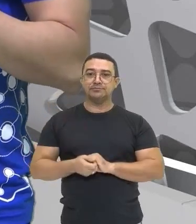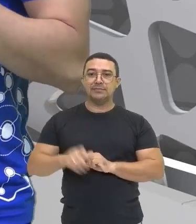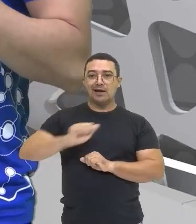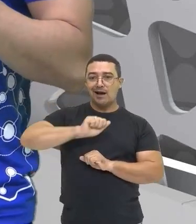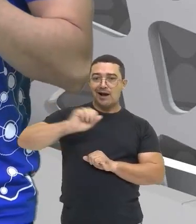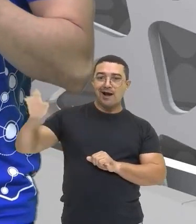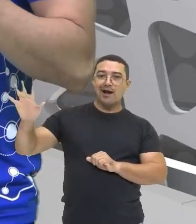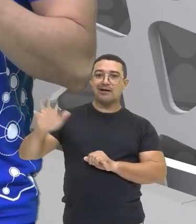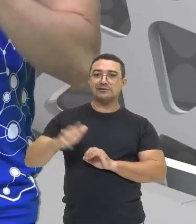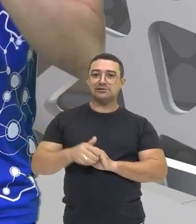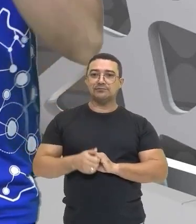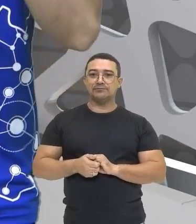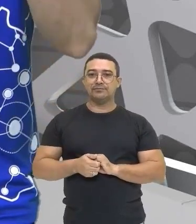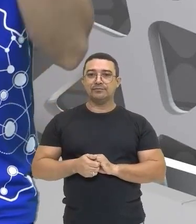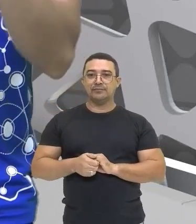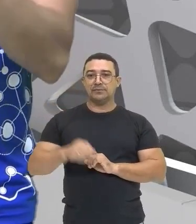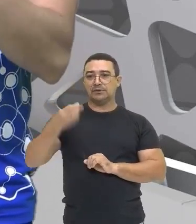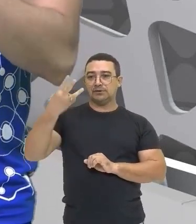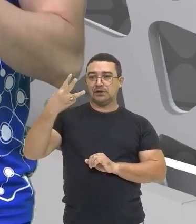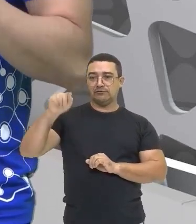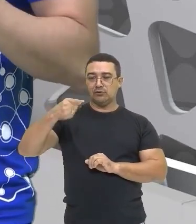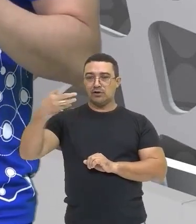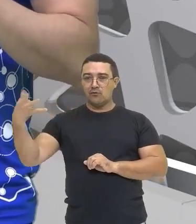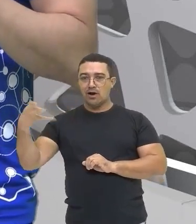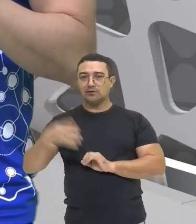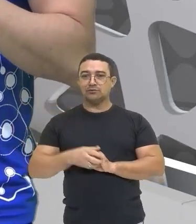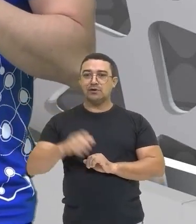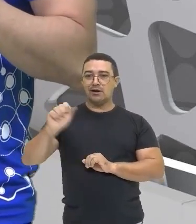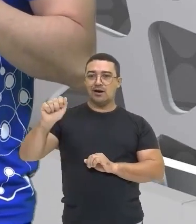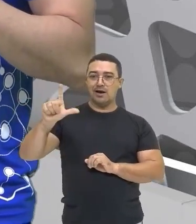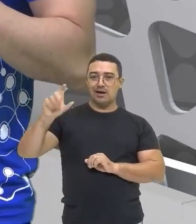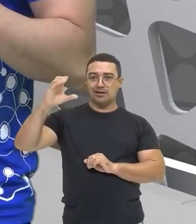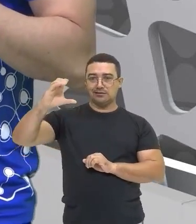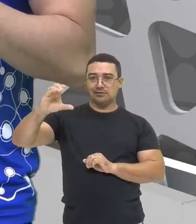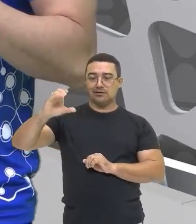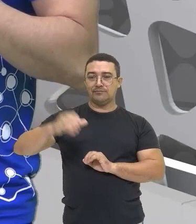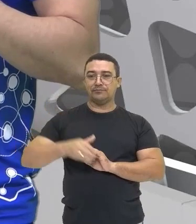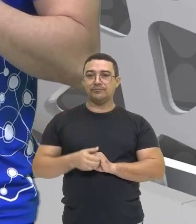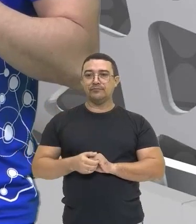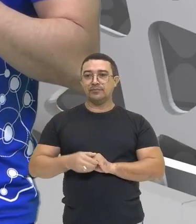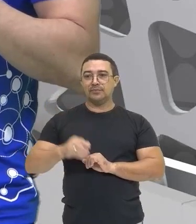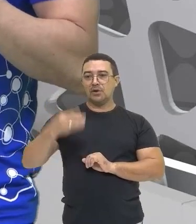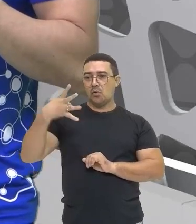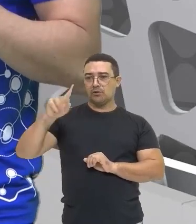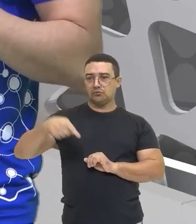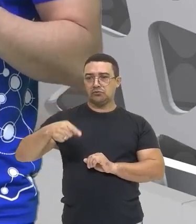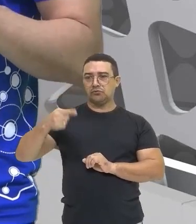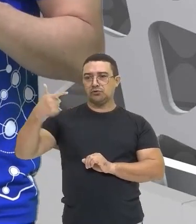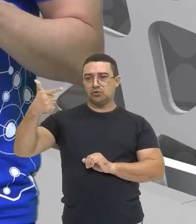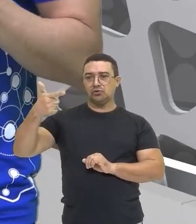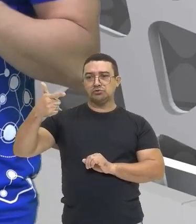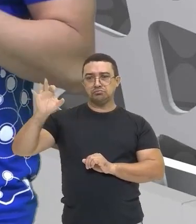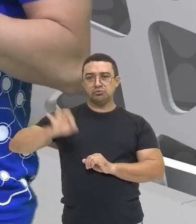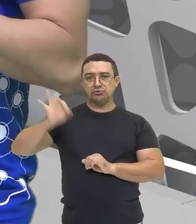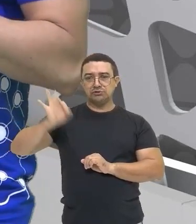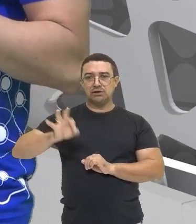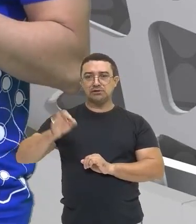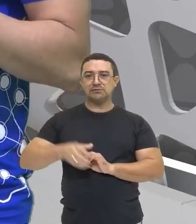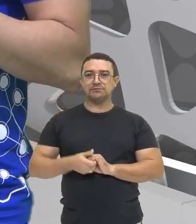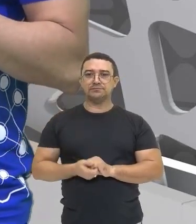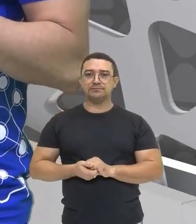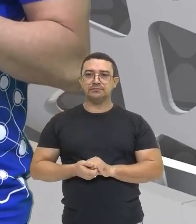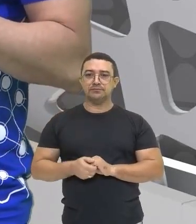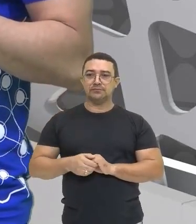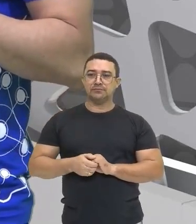3,4%, a ALC de uma forma geral, tá bom? Que é aquela América Latina e juntamente com o Caribe,